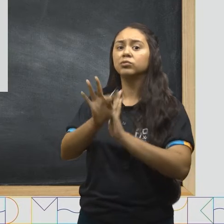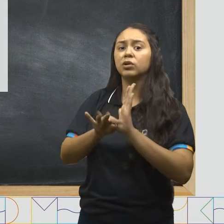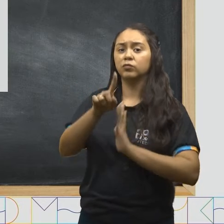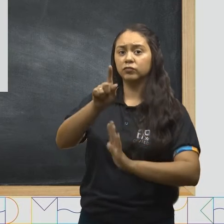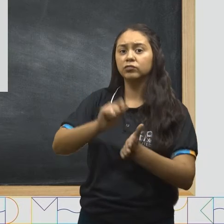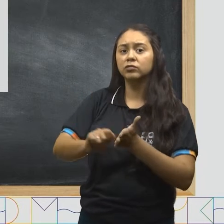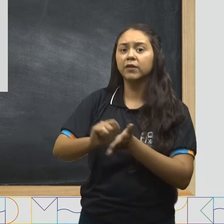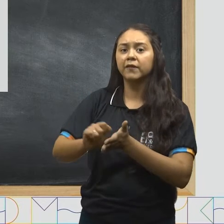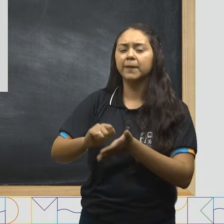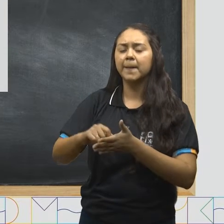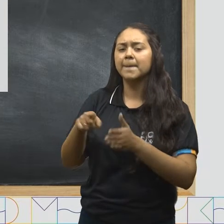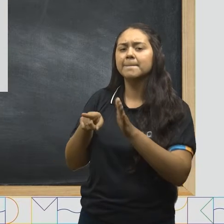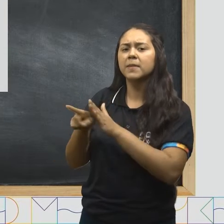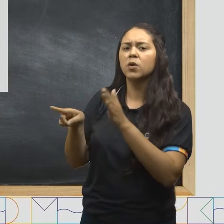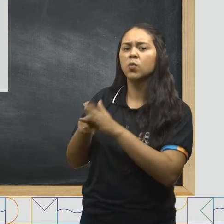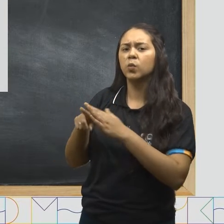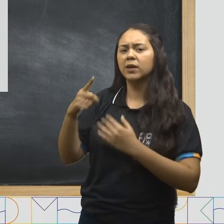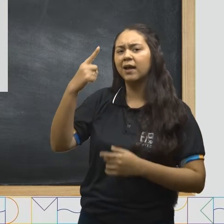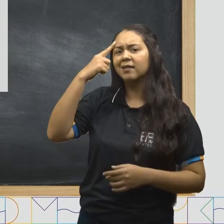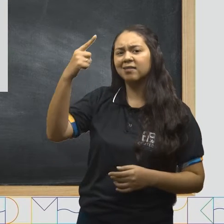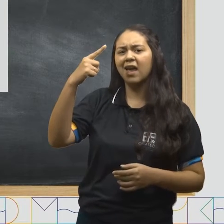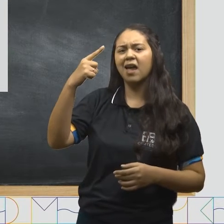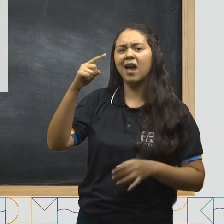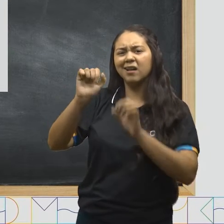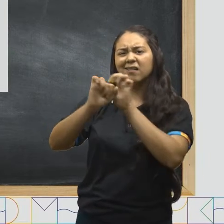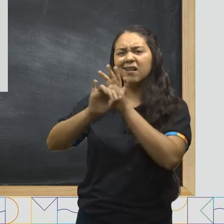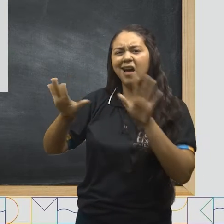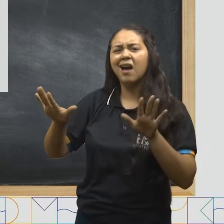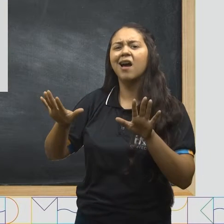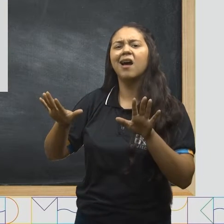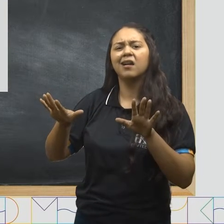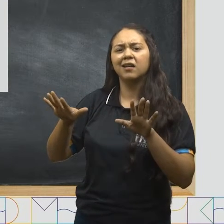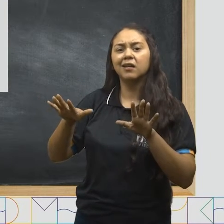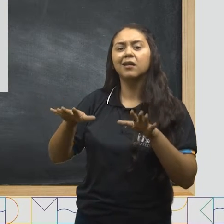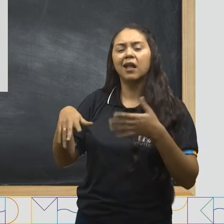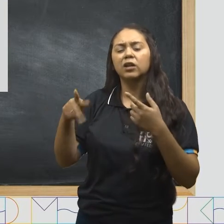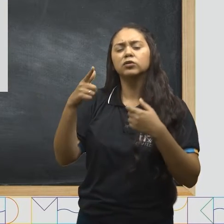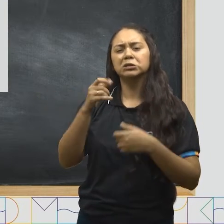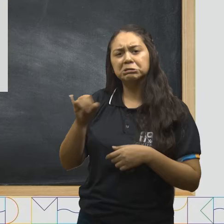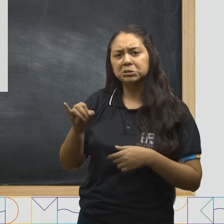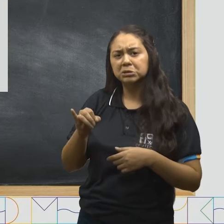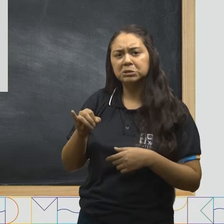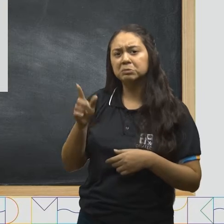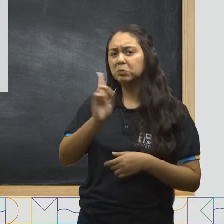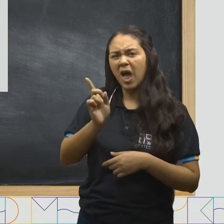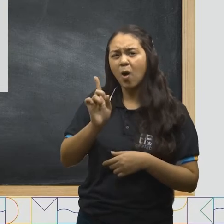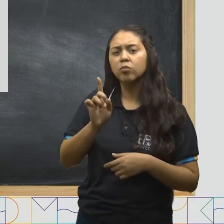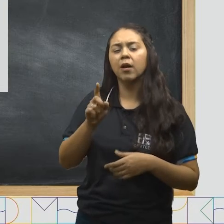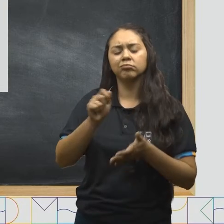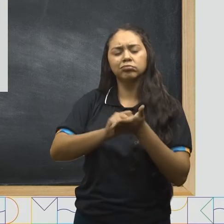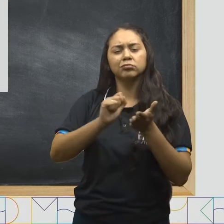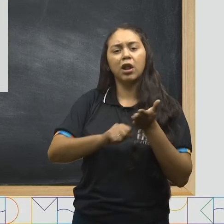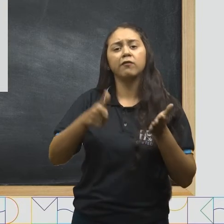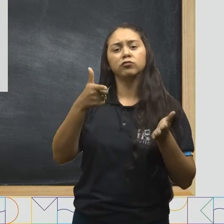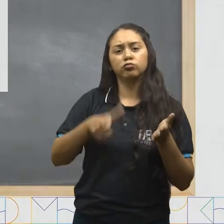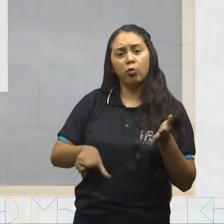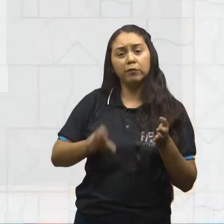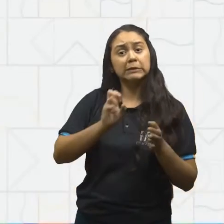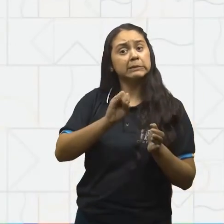que você escreveu. Verifique se as ideias estão claras e reescreva se for